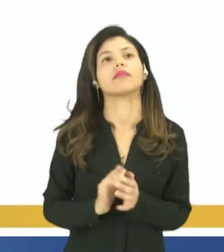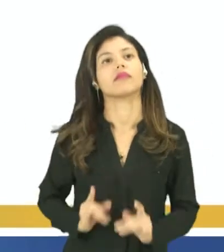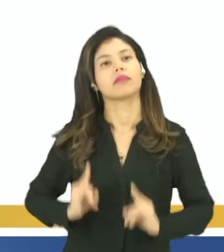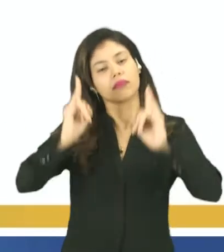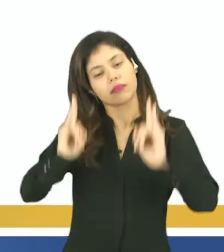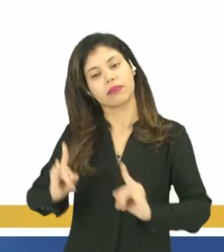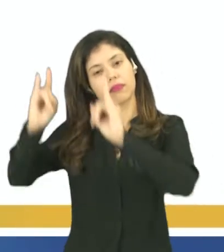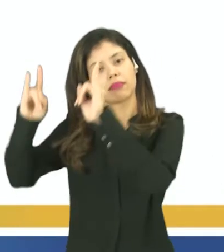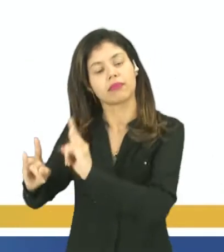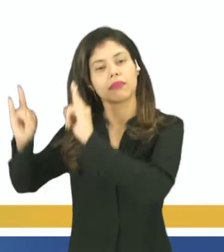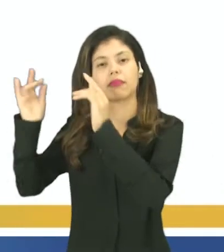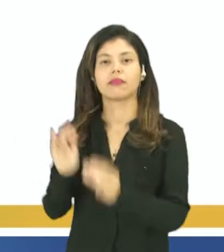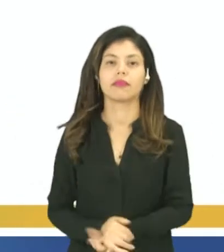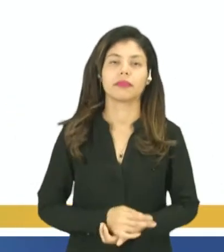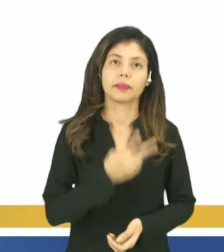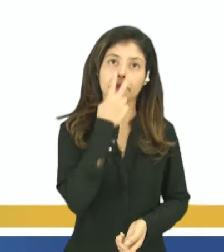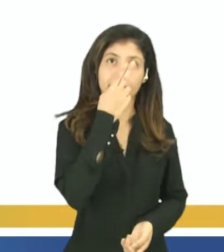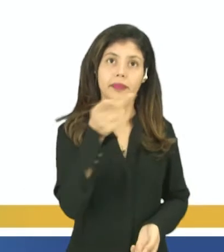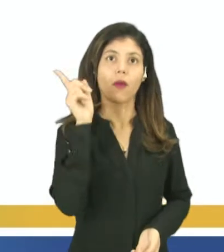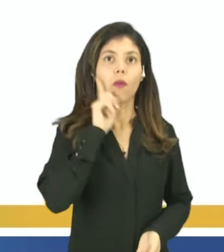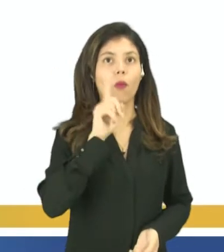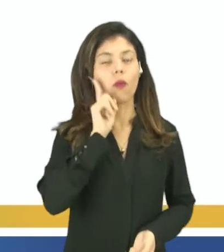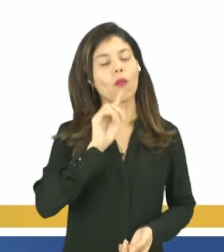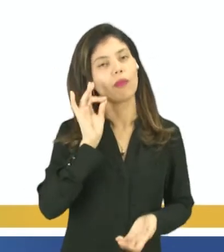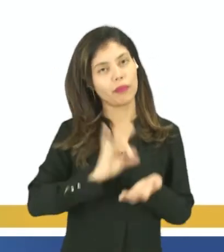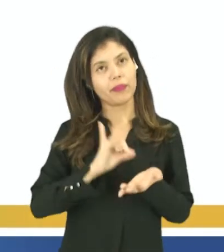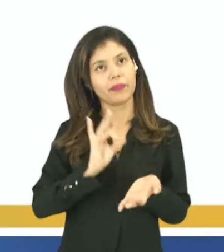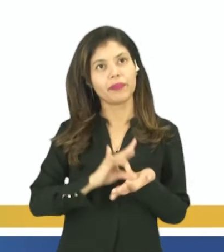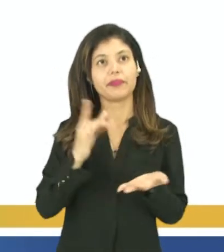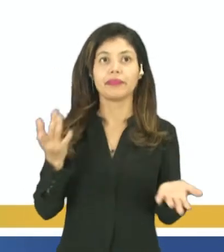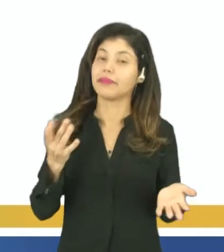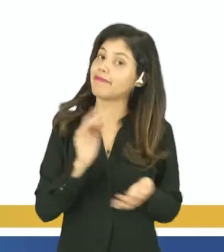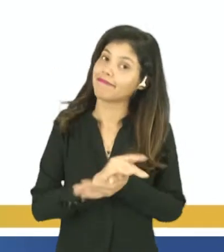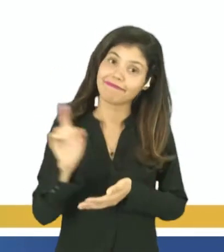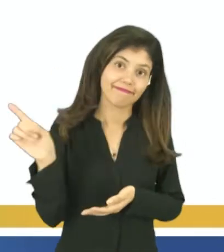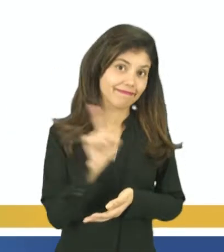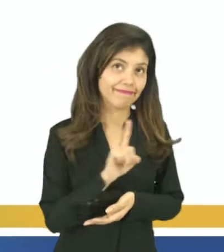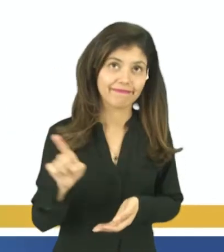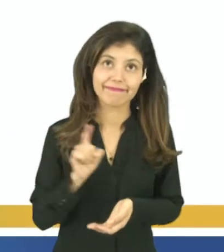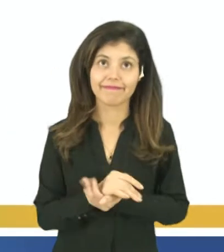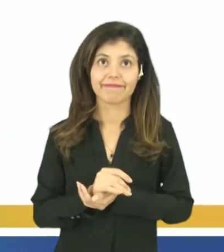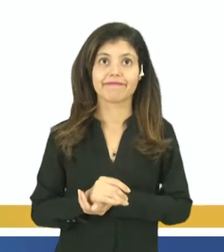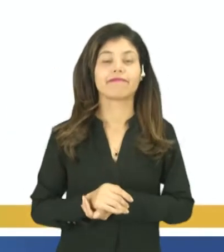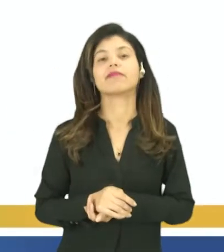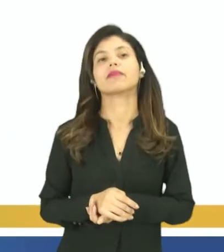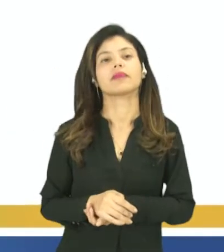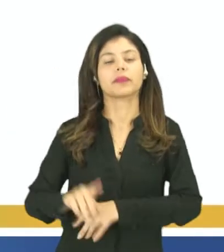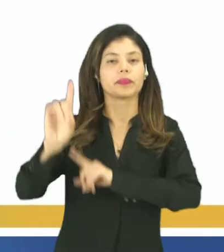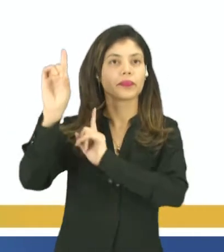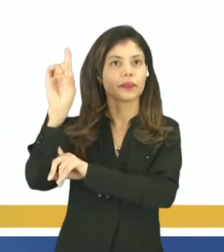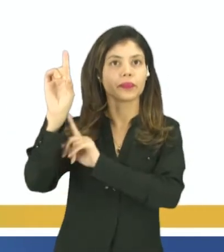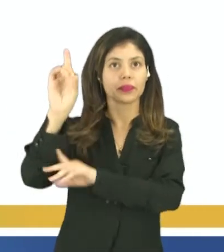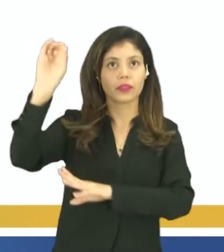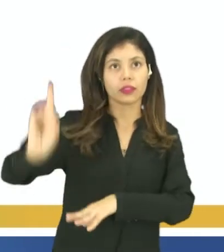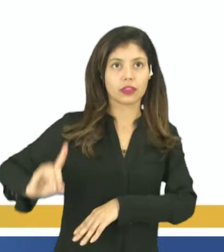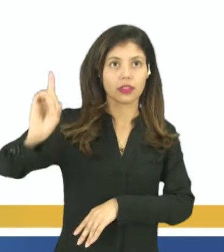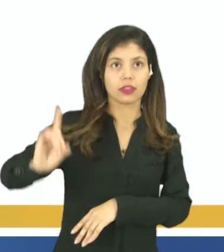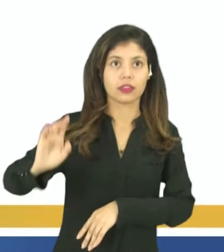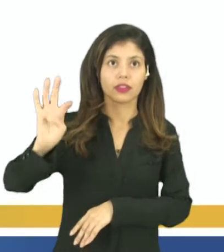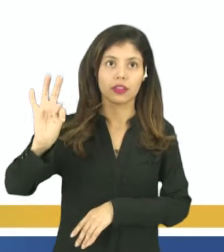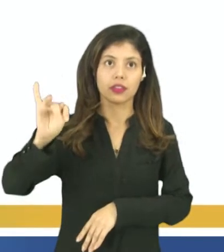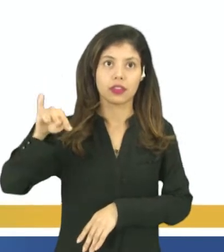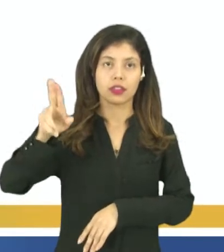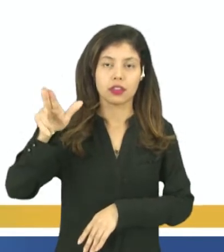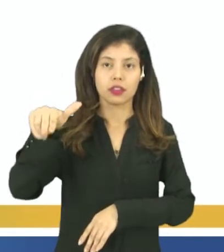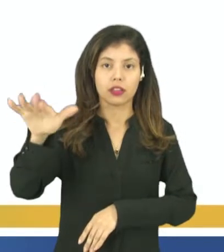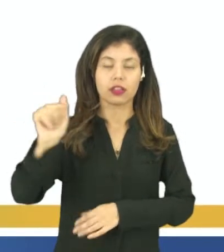muitas moradias, nos parece ser Estados Unidos, não é verdade? Mas não é. Essa parte é exatamente Tijuana, no